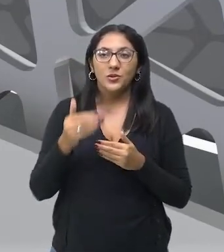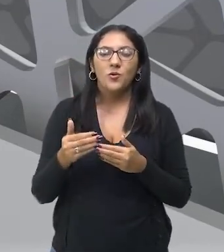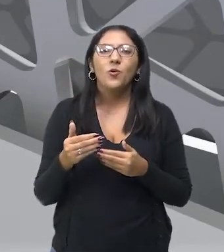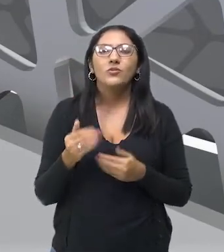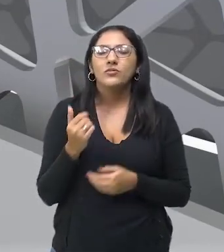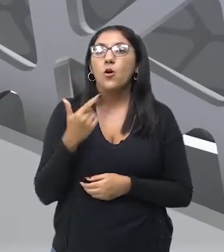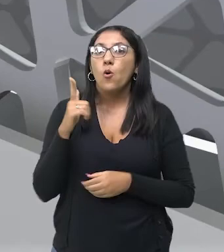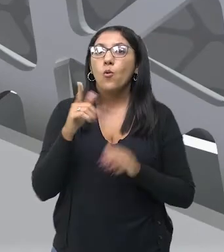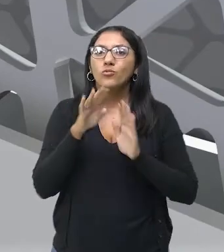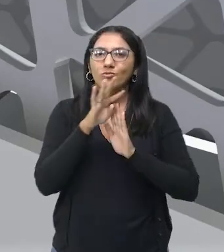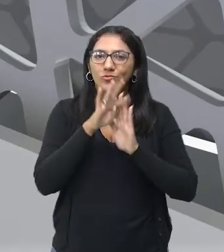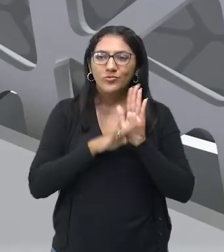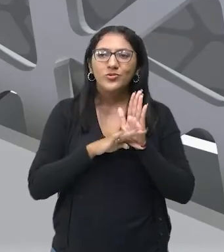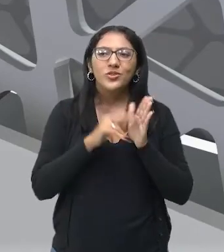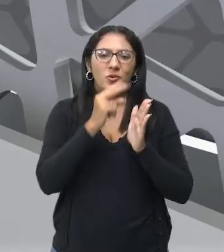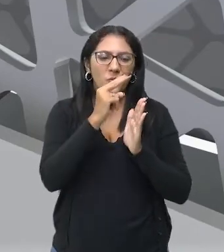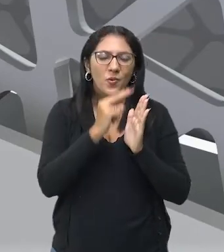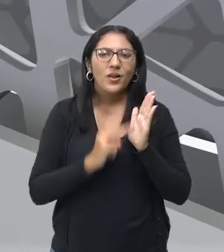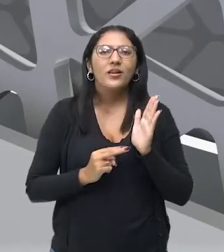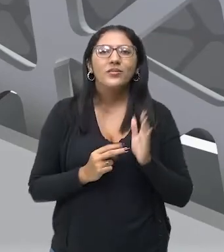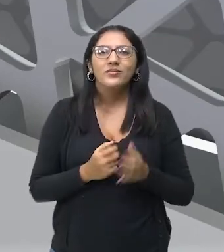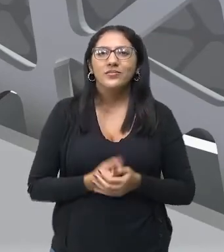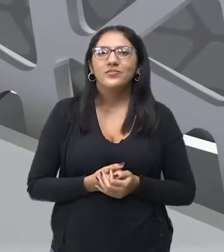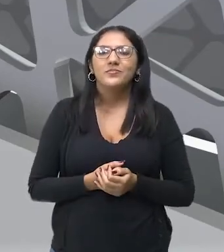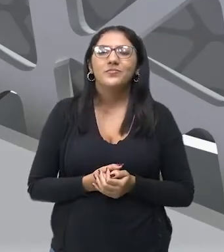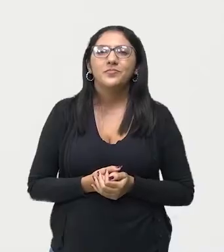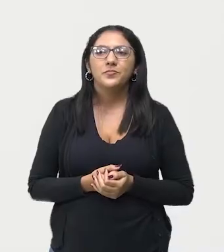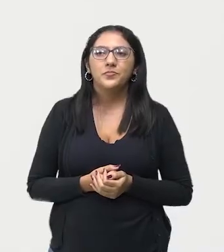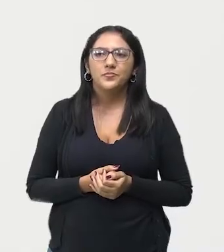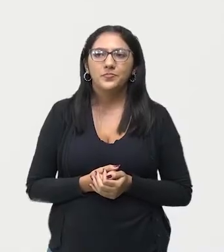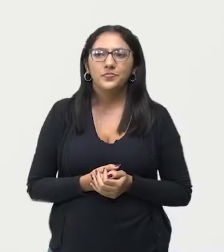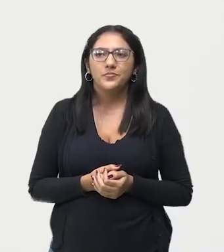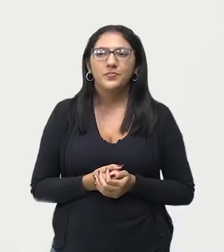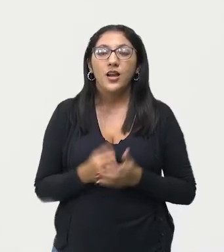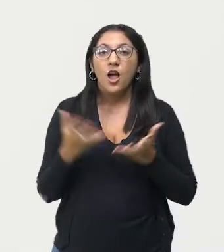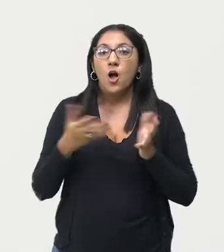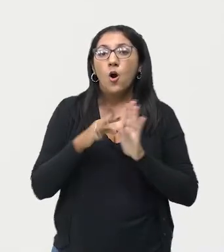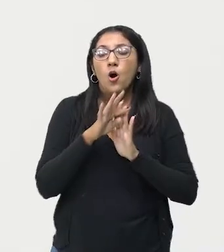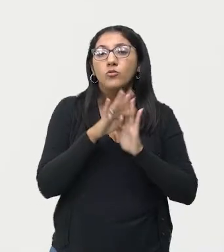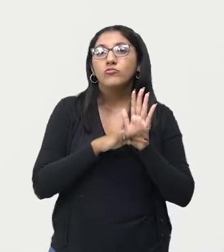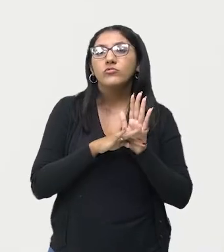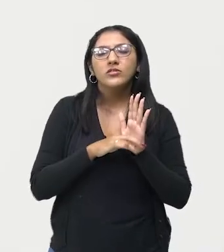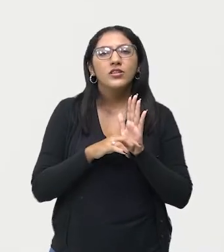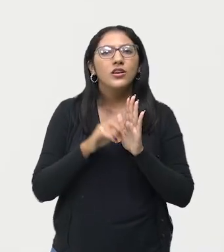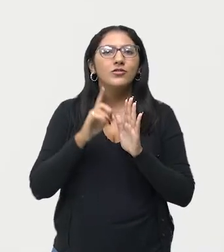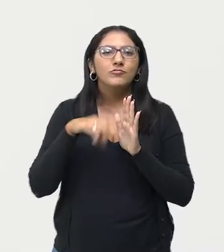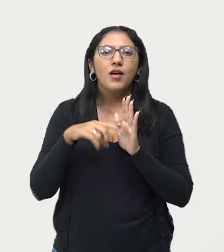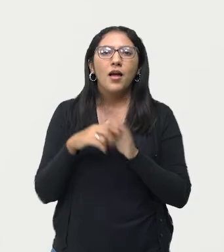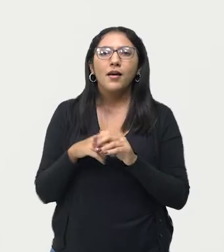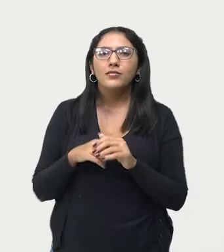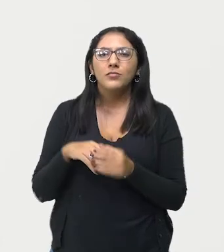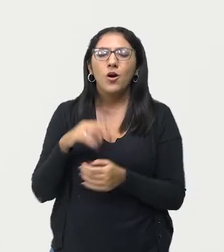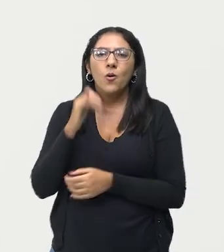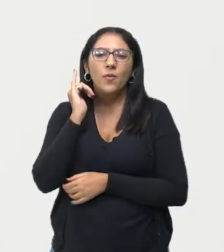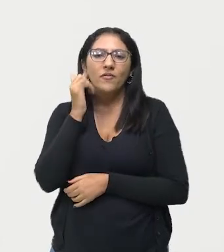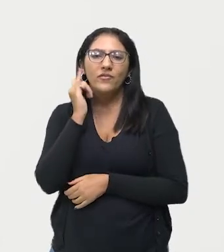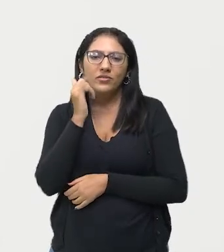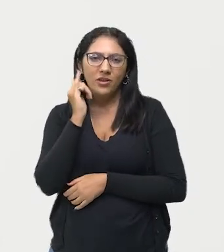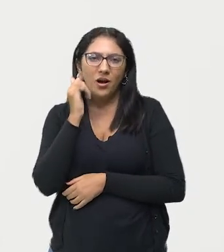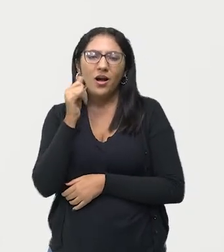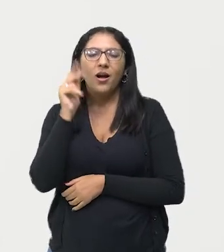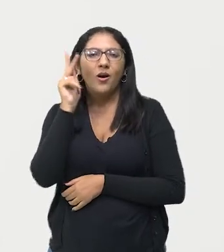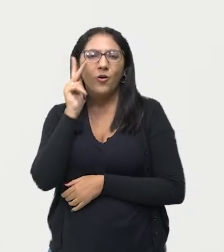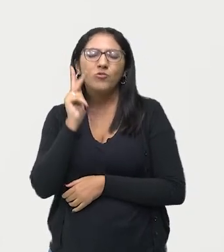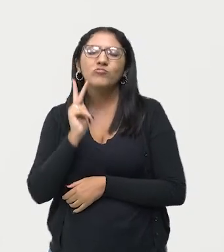tem um outro texto para ler, para fazer a mesma dinâmica. Então agora é um texto que é uma fábula, ou seja, uma narração. Vai contar